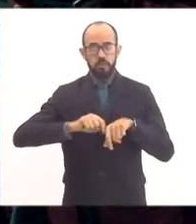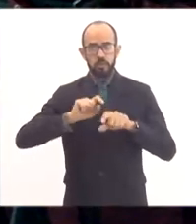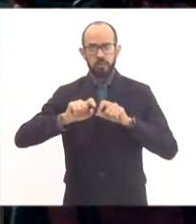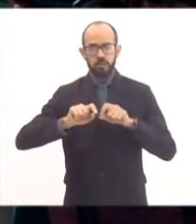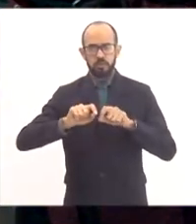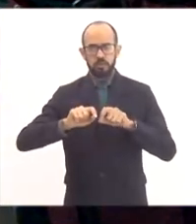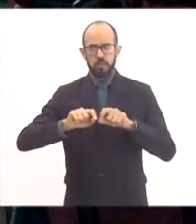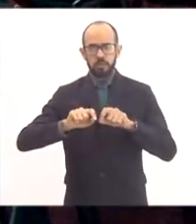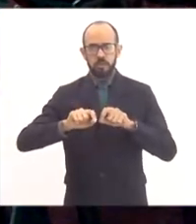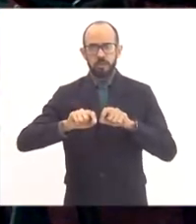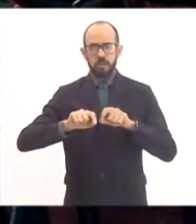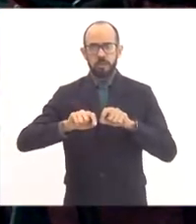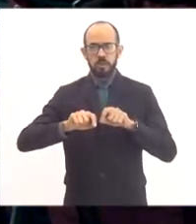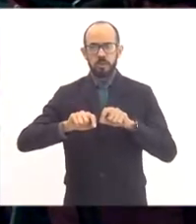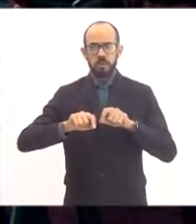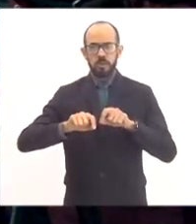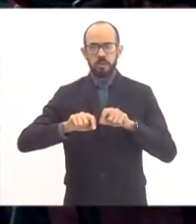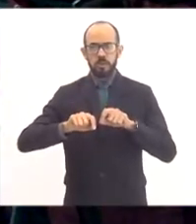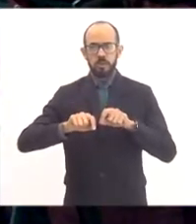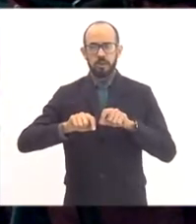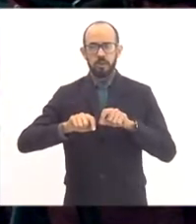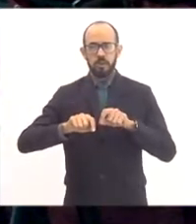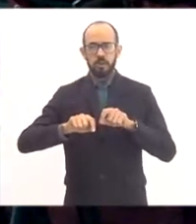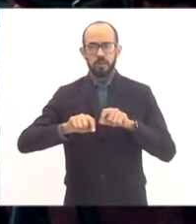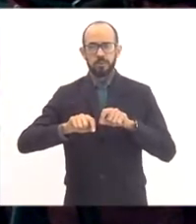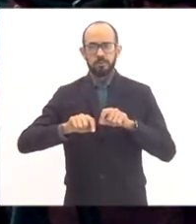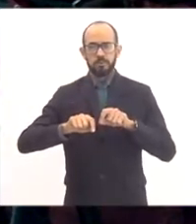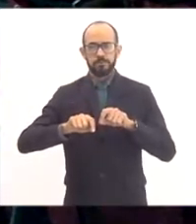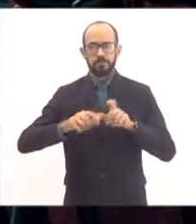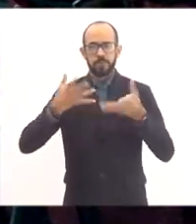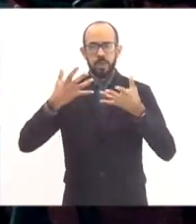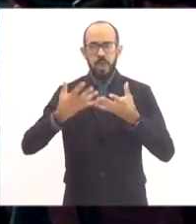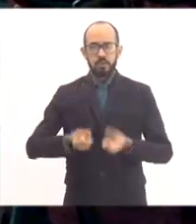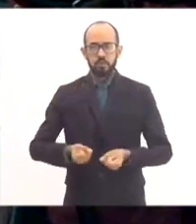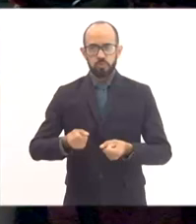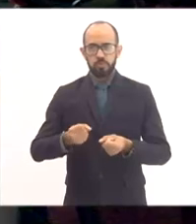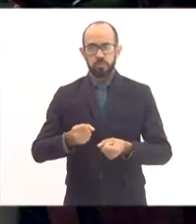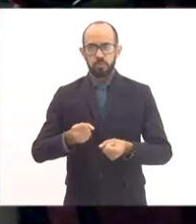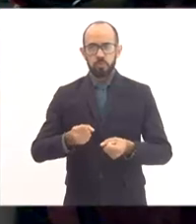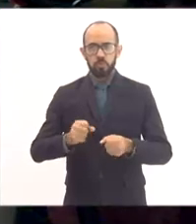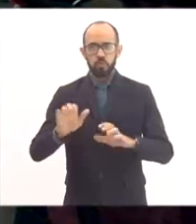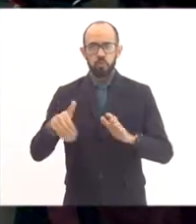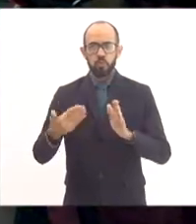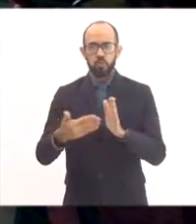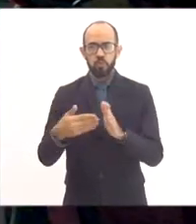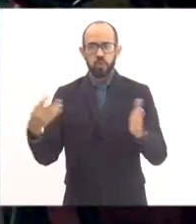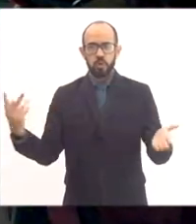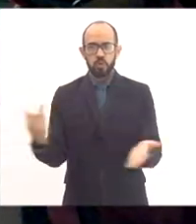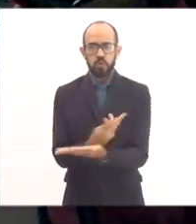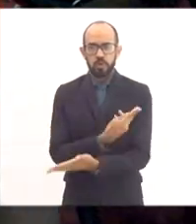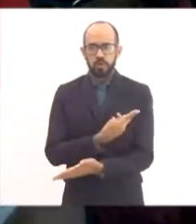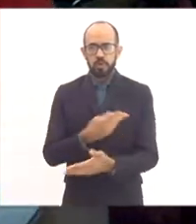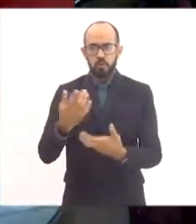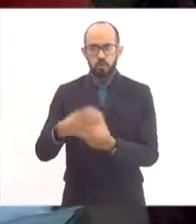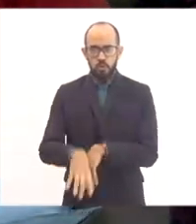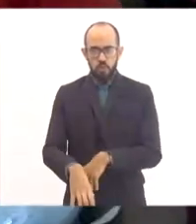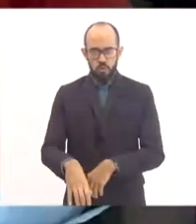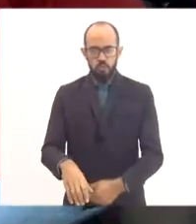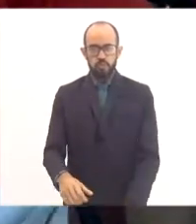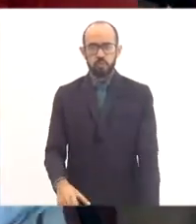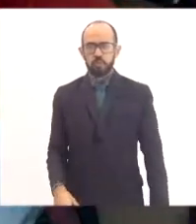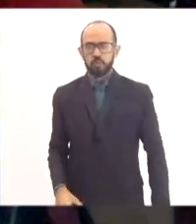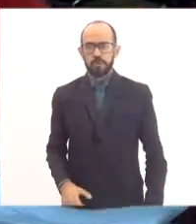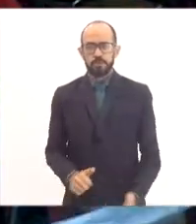o áudio? E, naquele momento, ele assumiu tudo o que aconteceu durante aquele concurso.